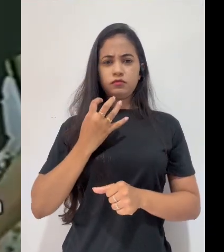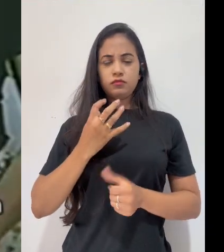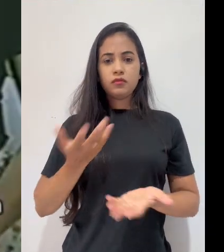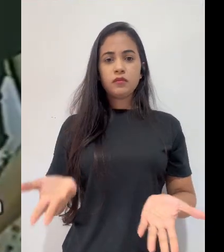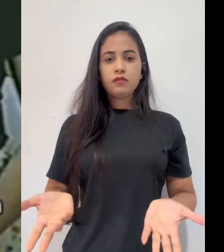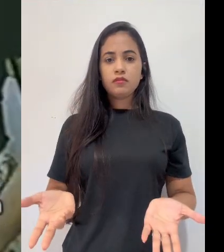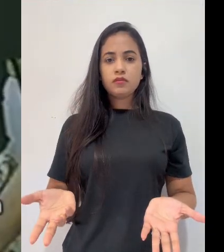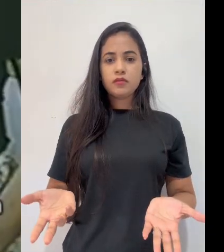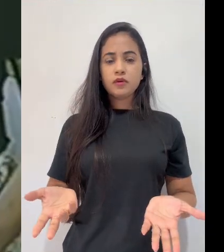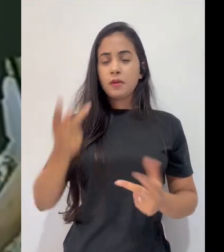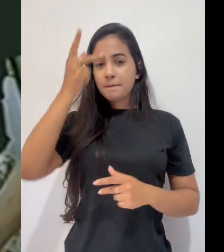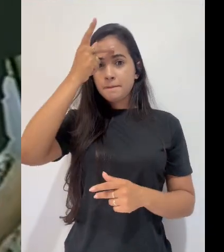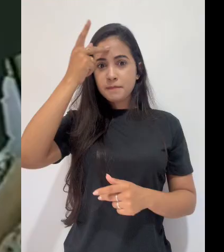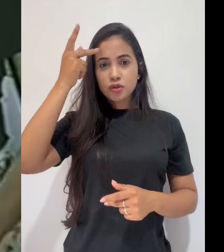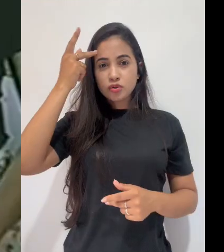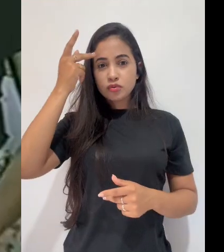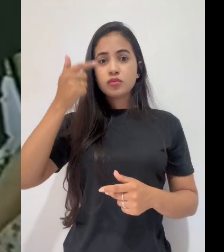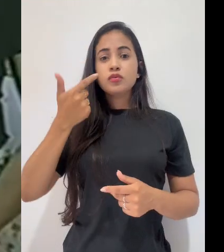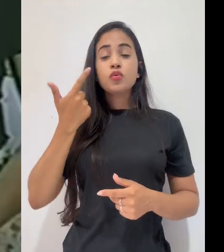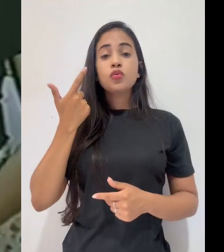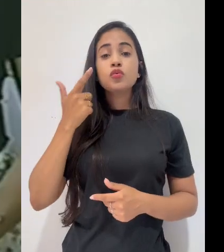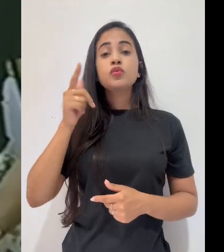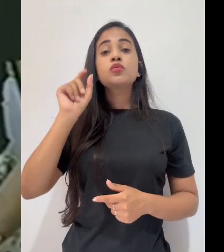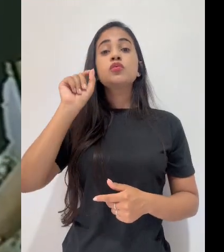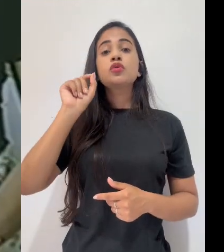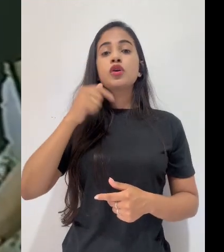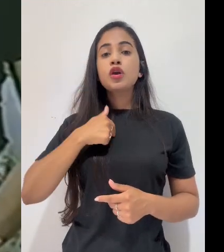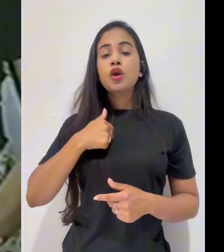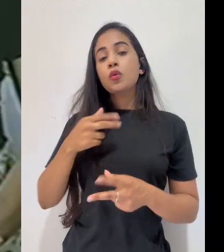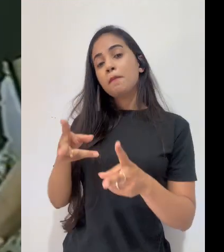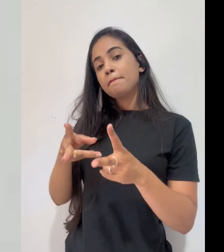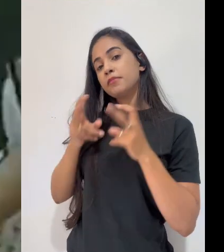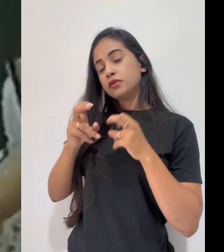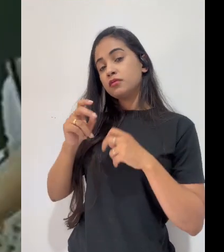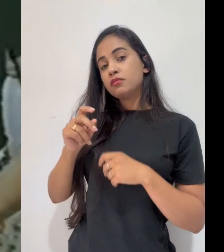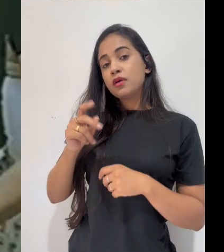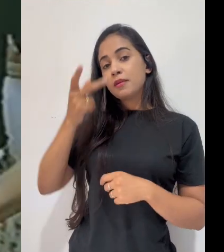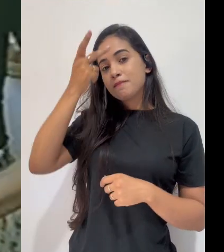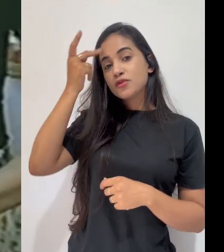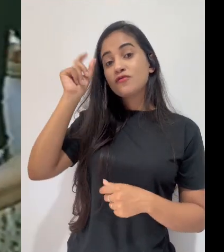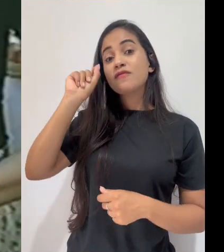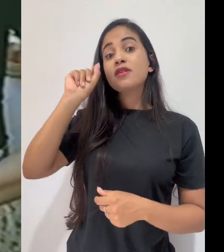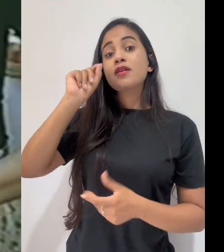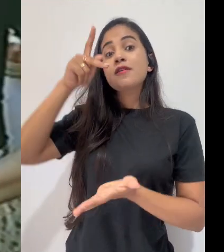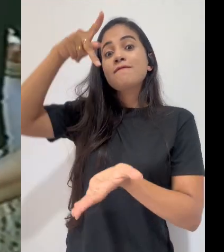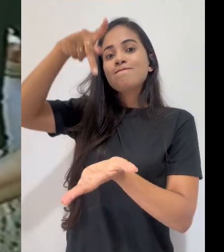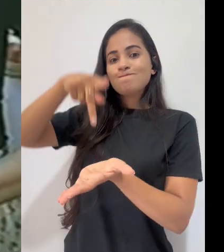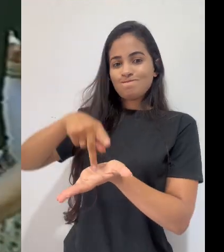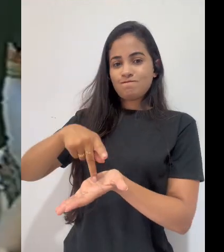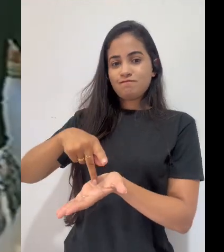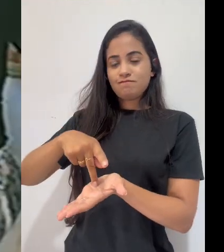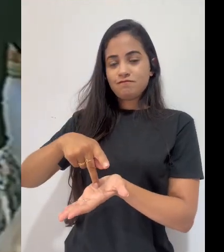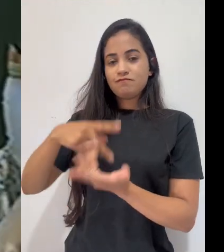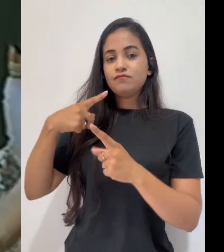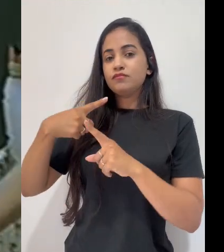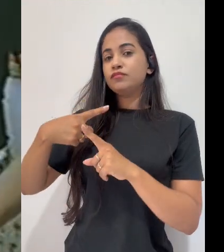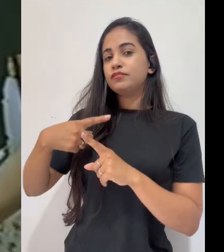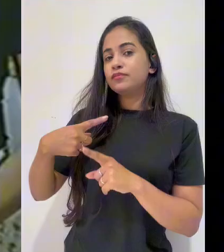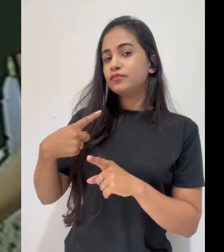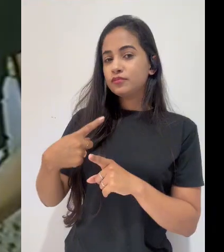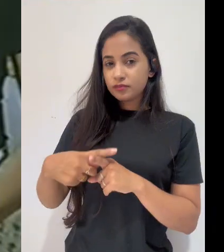as máscaras caíram. As pessoas mostraram a sua face oculta, porque as pessoas estavam se agarrando